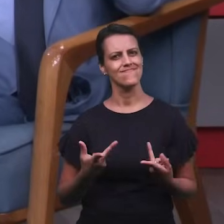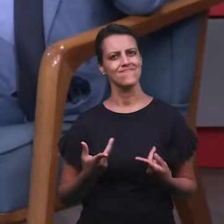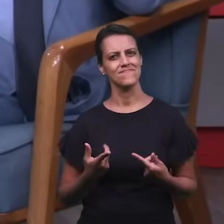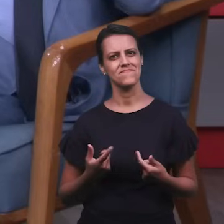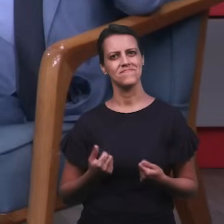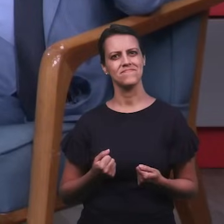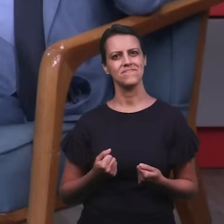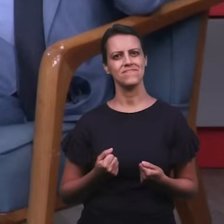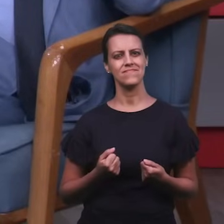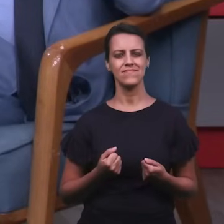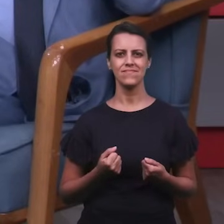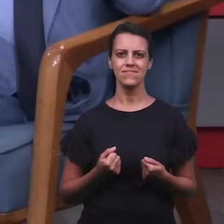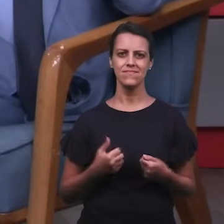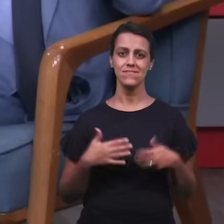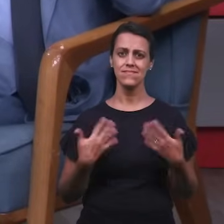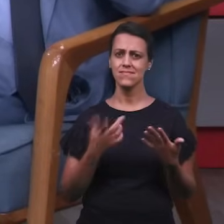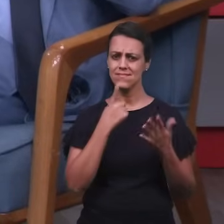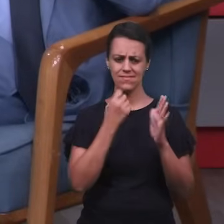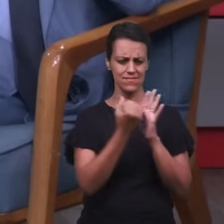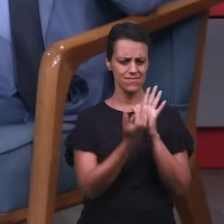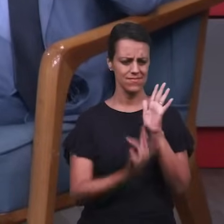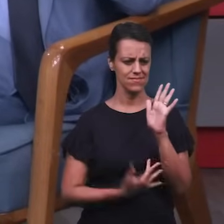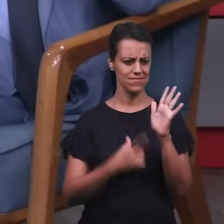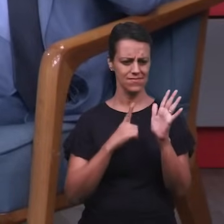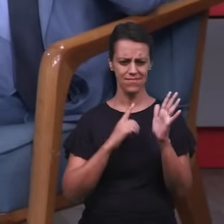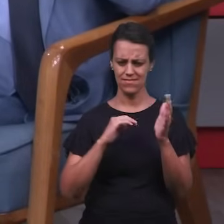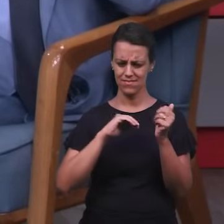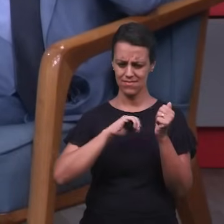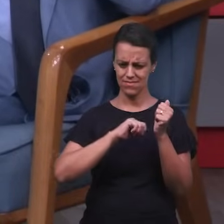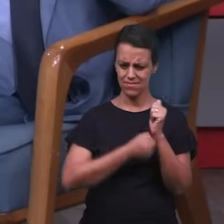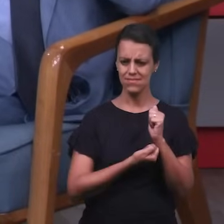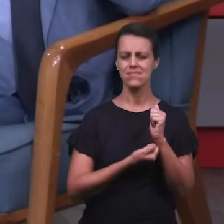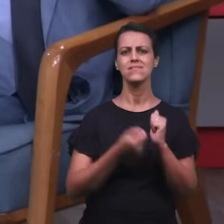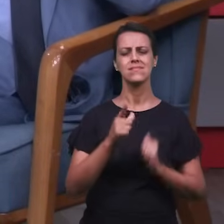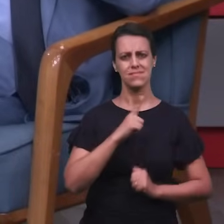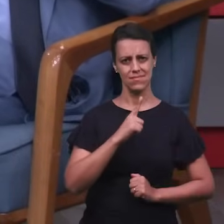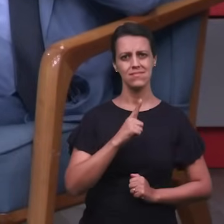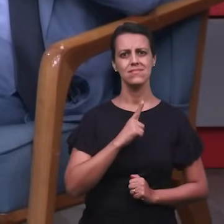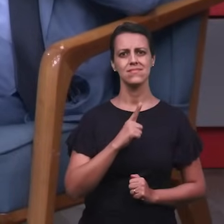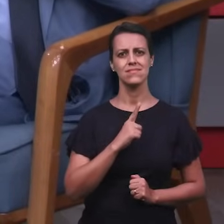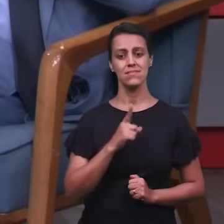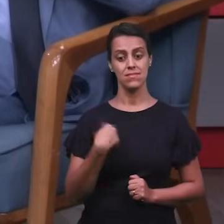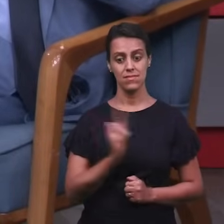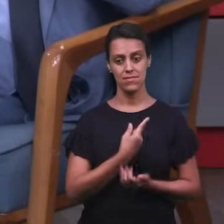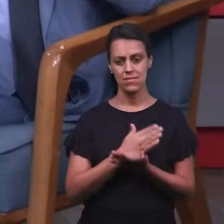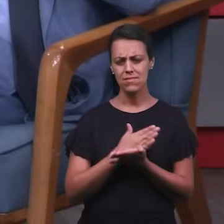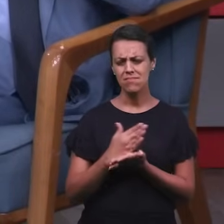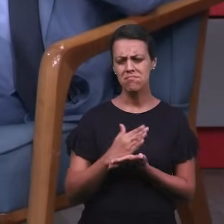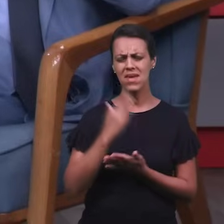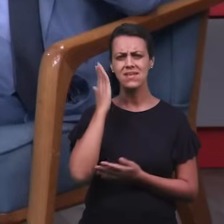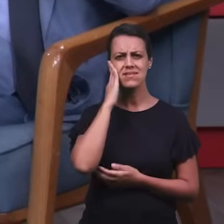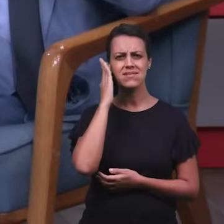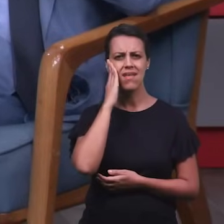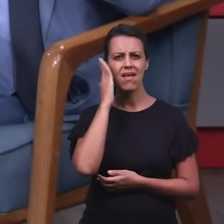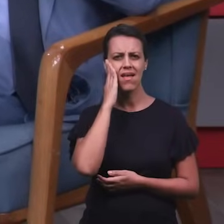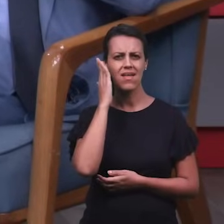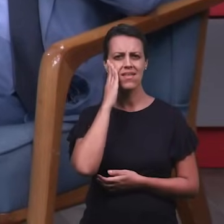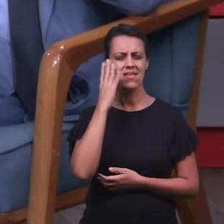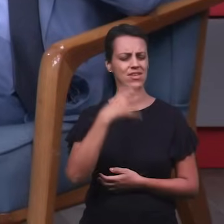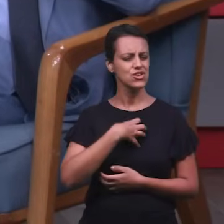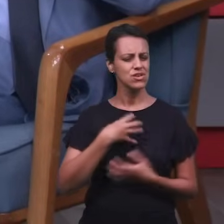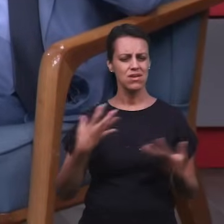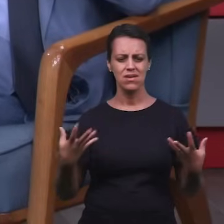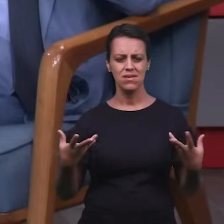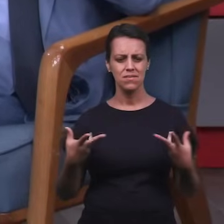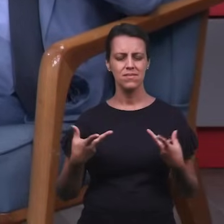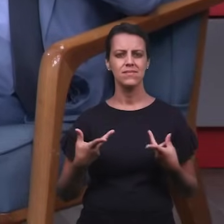o sangue tem uma expressão, há um segredo nisso aí. Então nós começamos a entender de